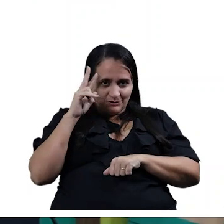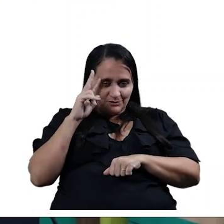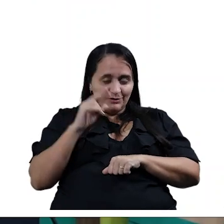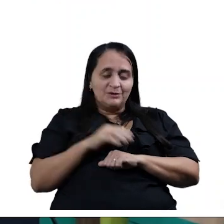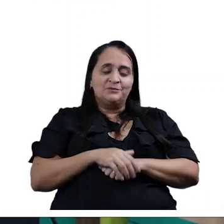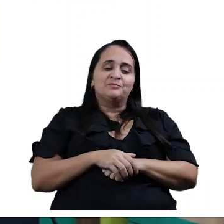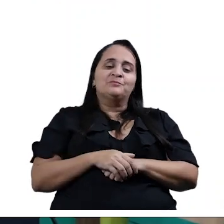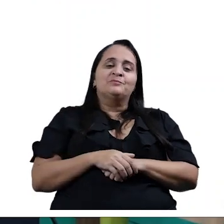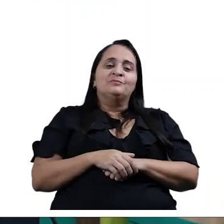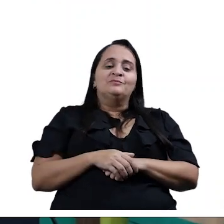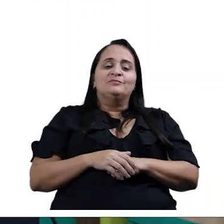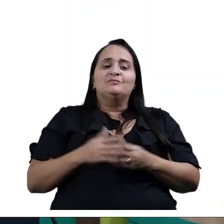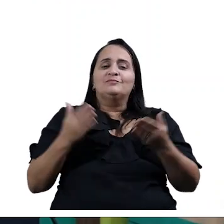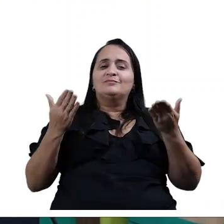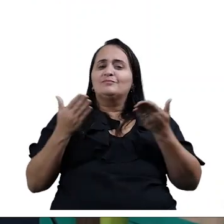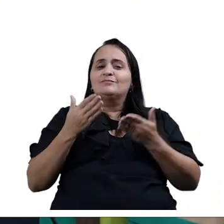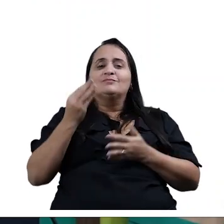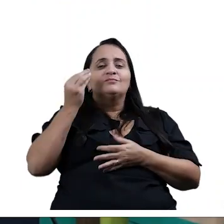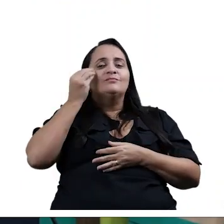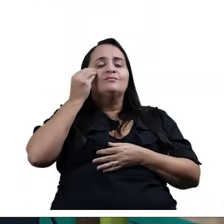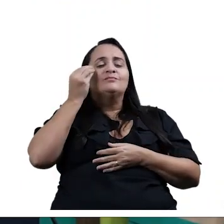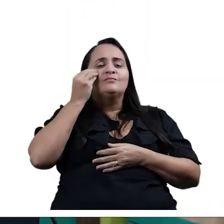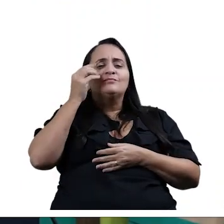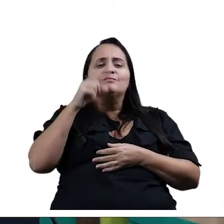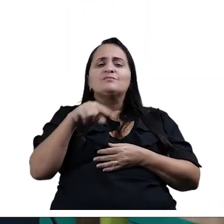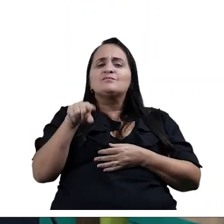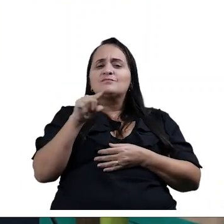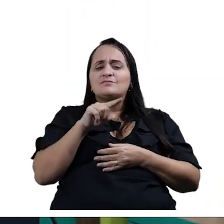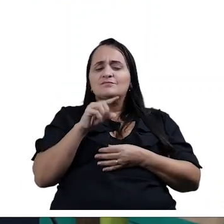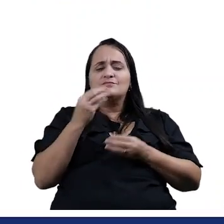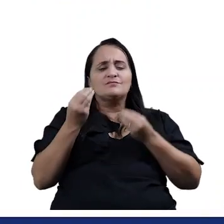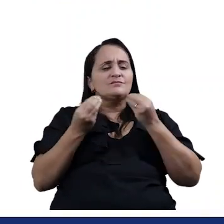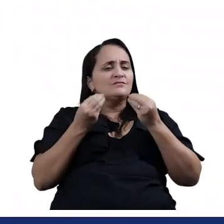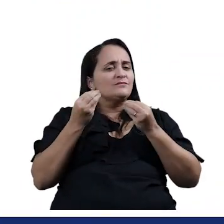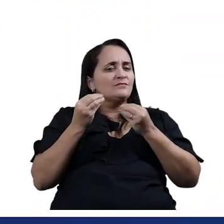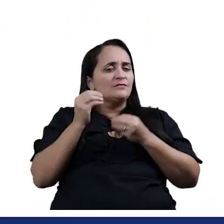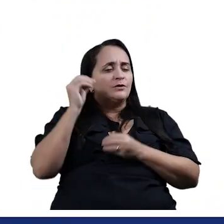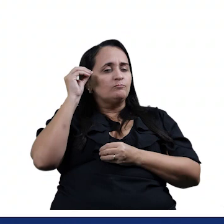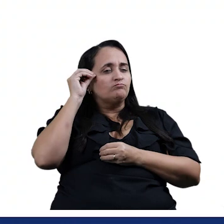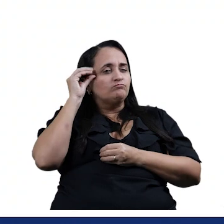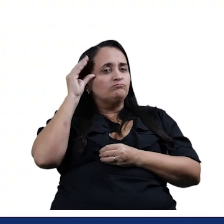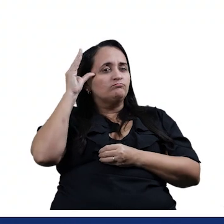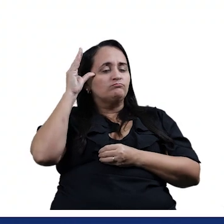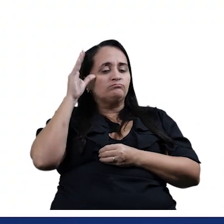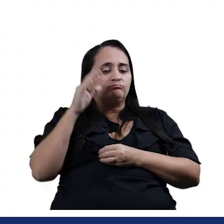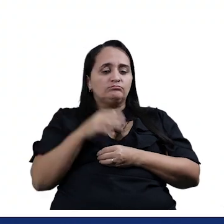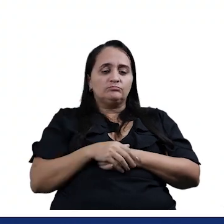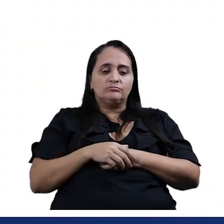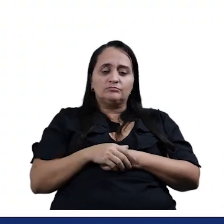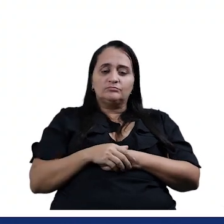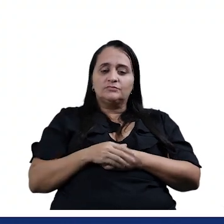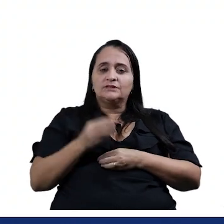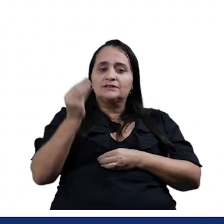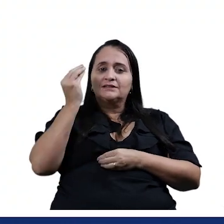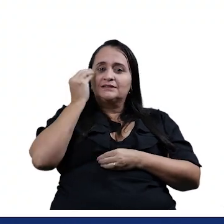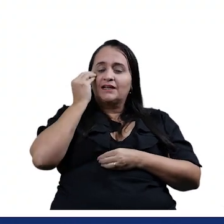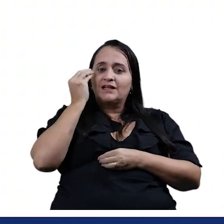Então, vamos testar o seu conhecimento sobre contos, testando em